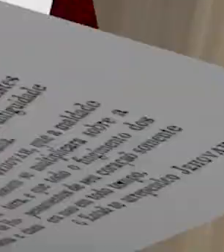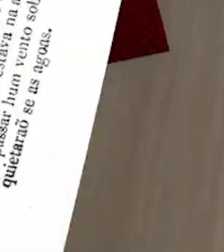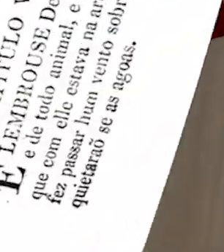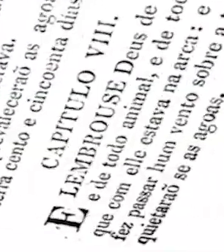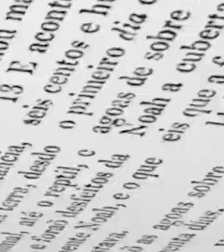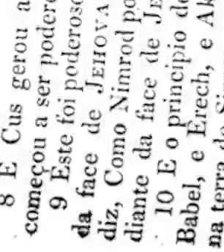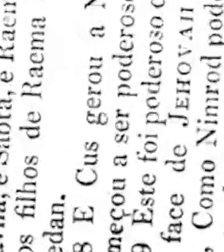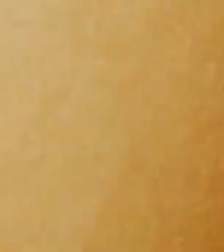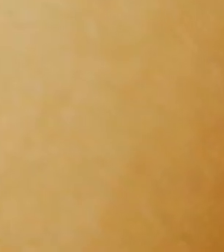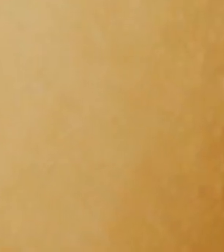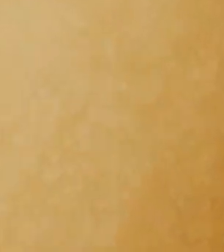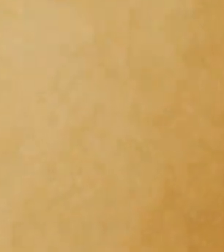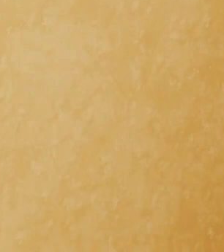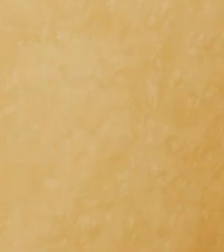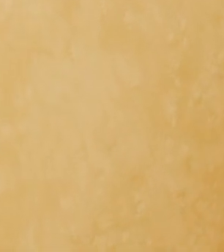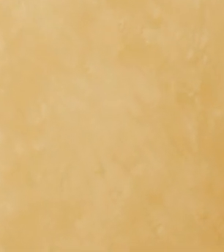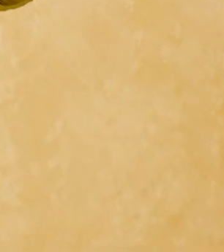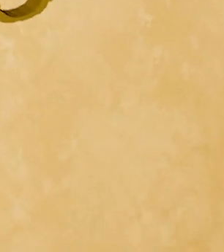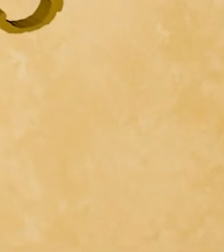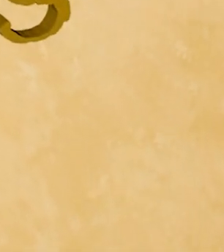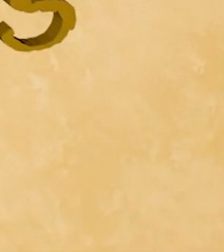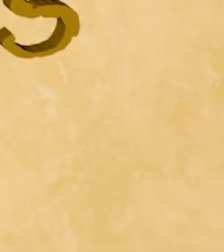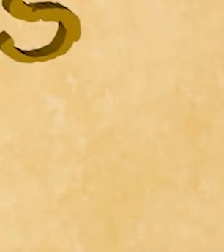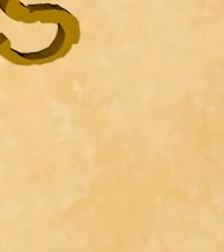TV Web Manaim apresenta